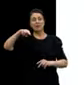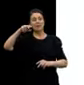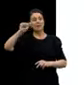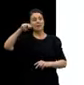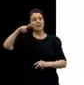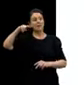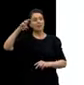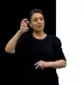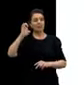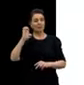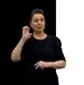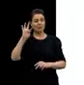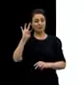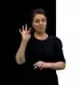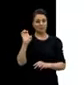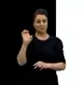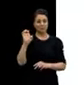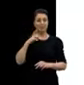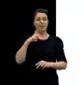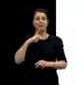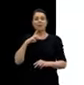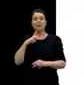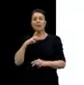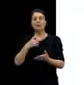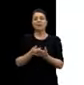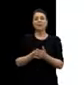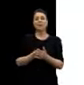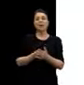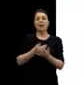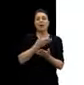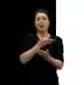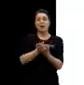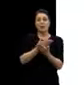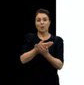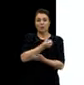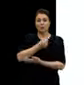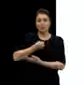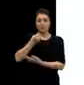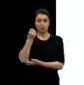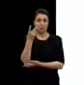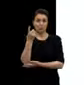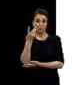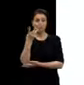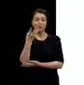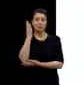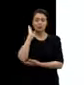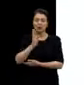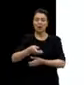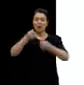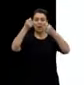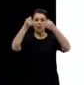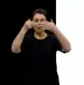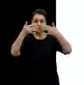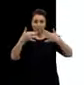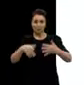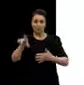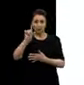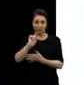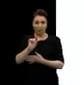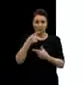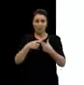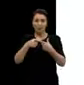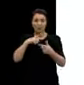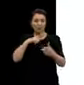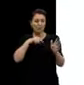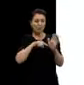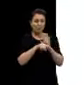celular nós falamos um pouco na aula de número 12, na aula anterior. Hoje nós vamos recapitular porque as outras